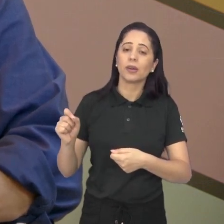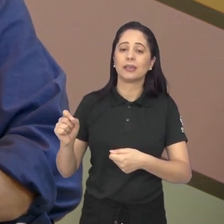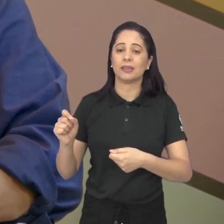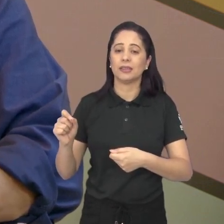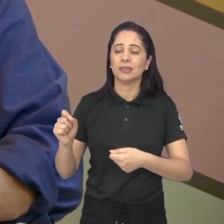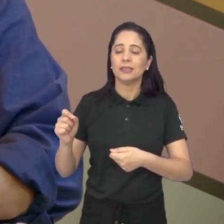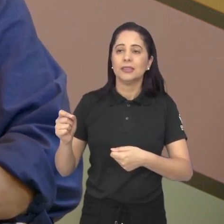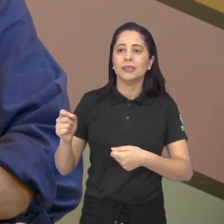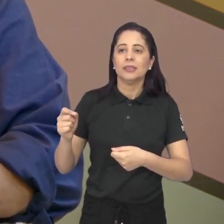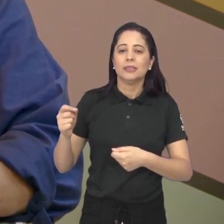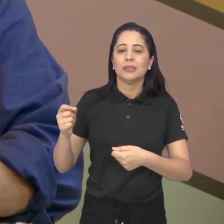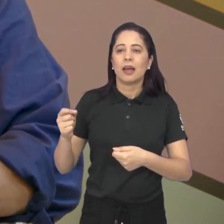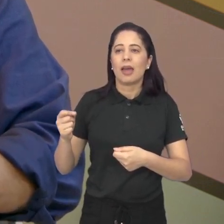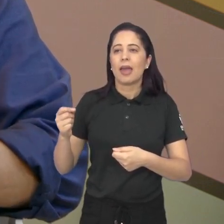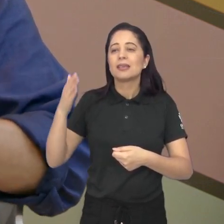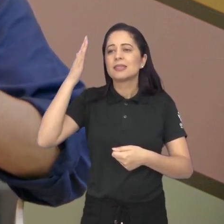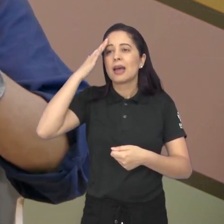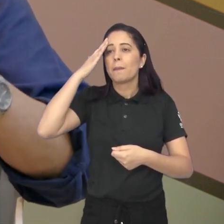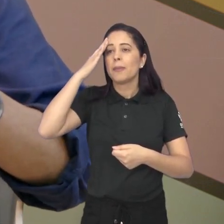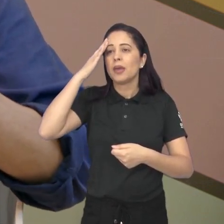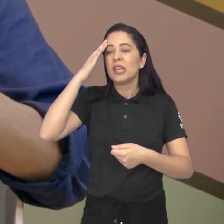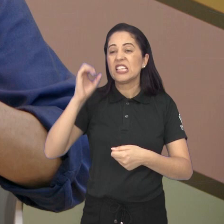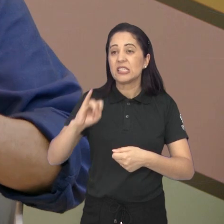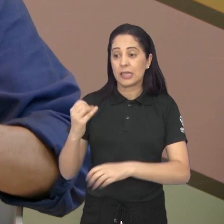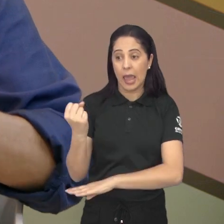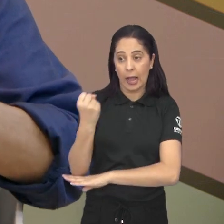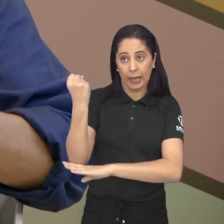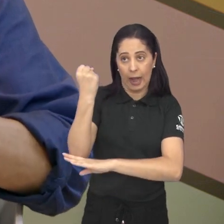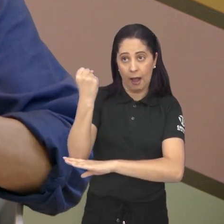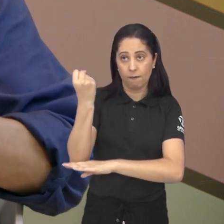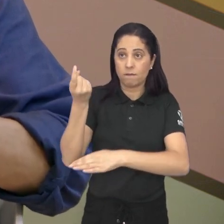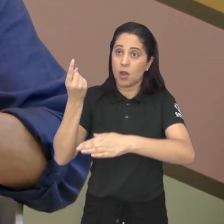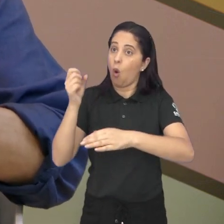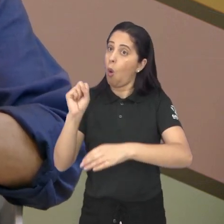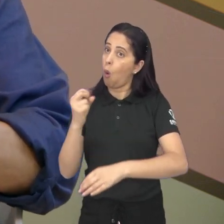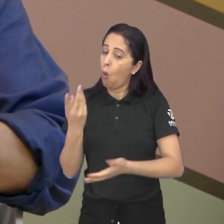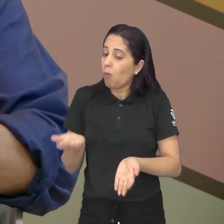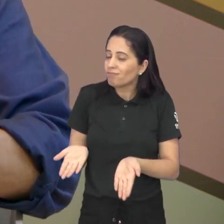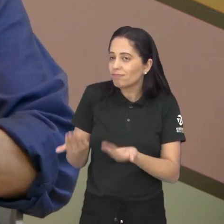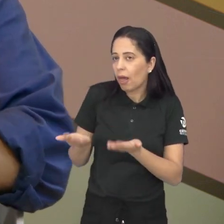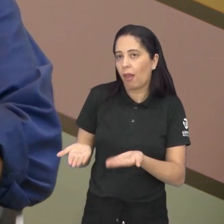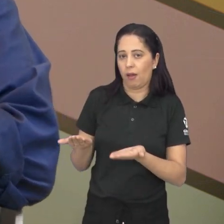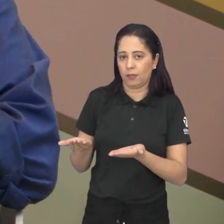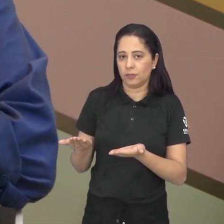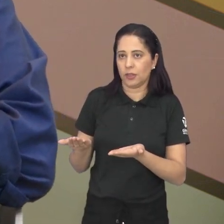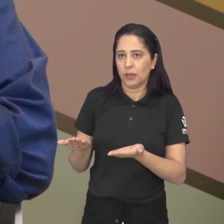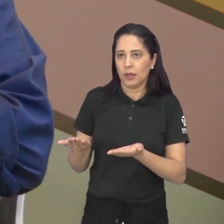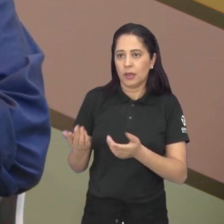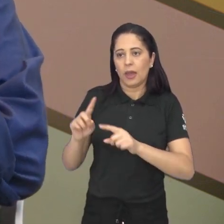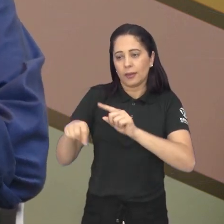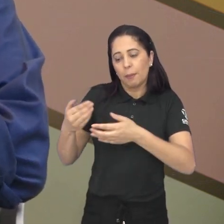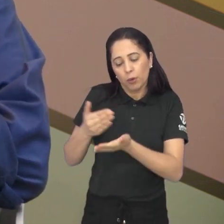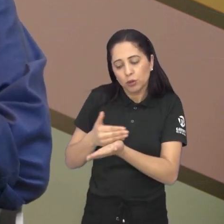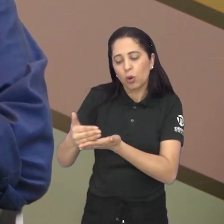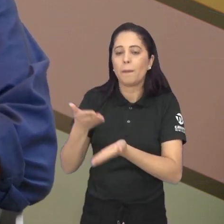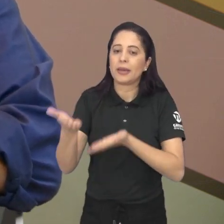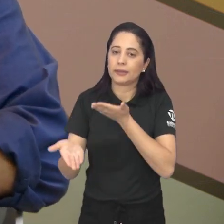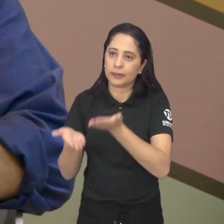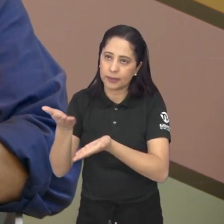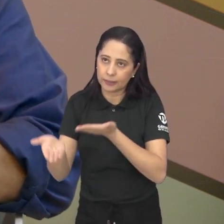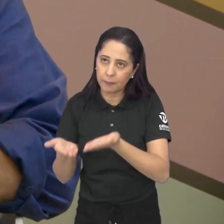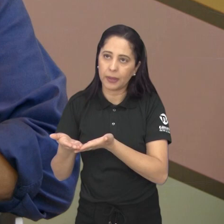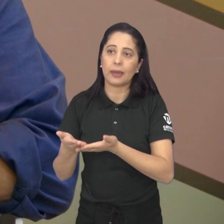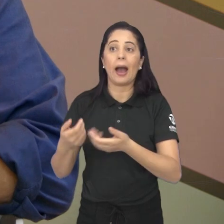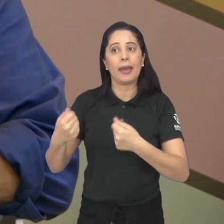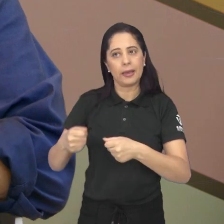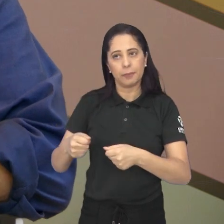é saber qual estágio da doença que você está. E ali, a partir disso, determinar o tratamento melhor. Então a